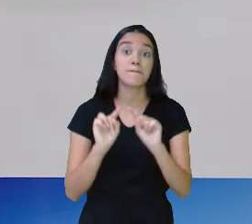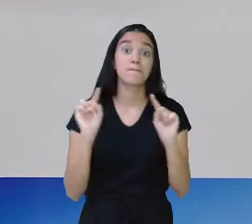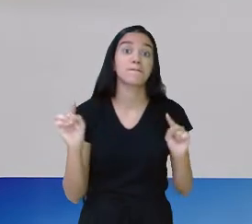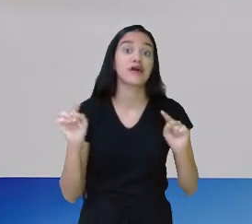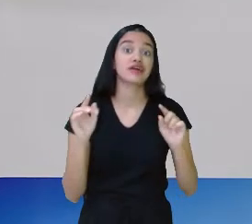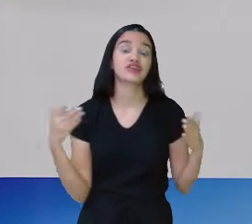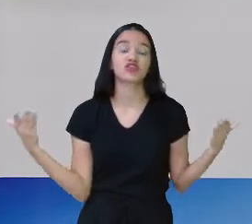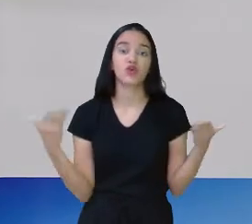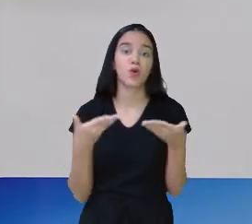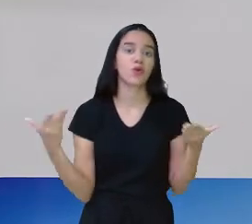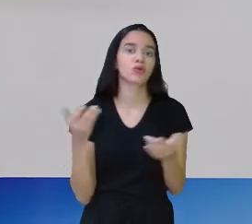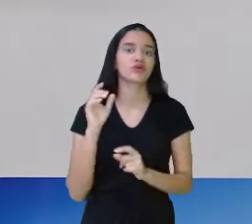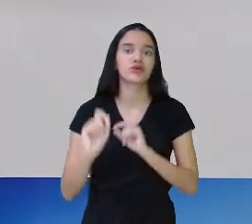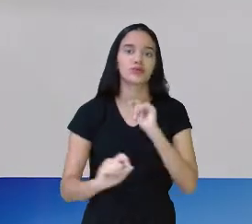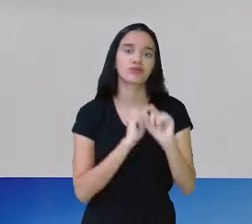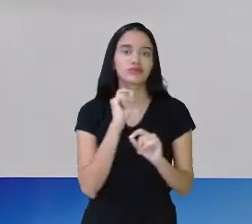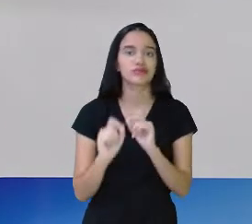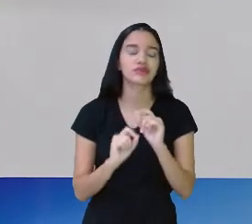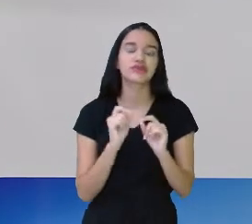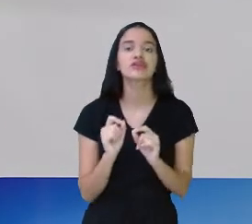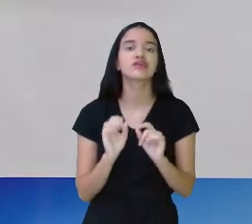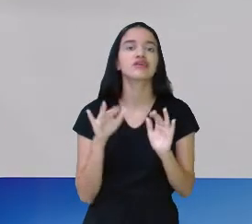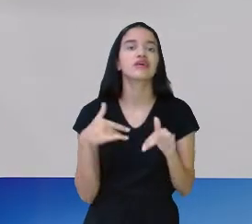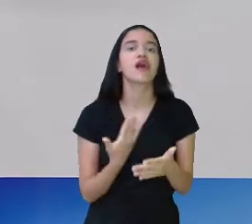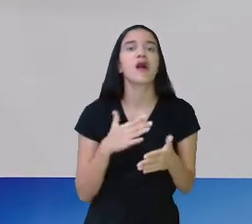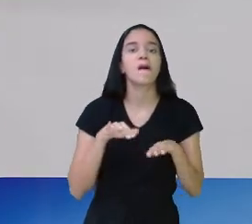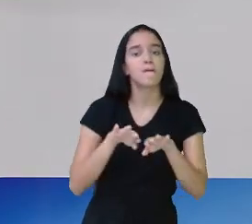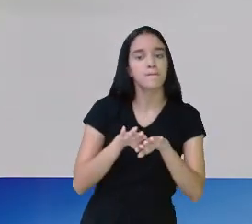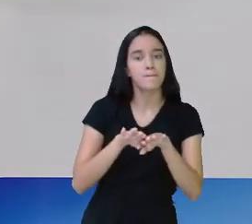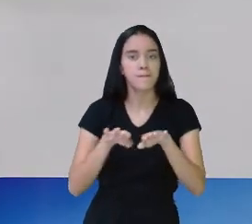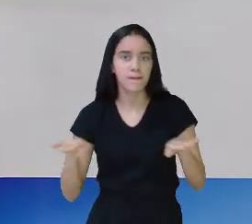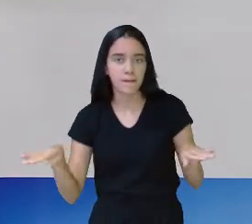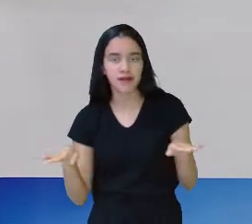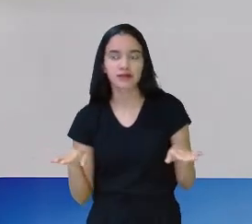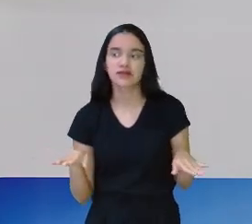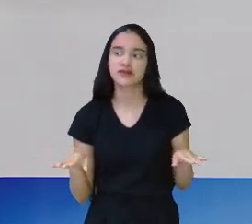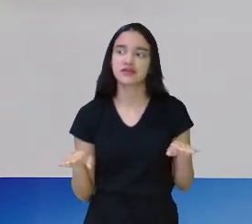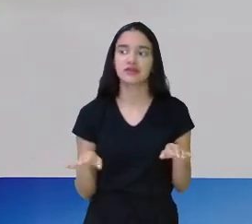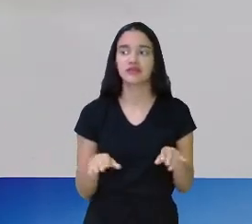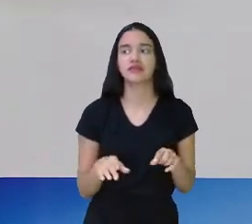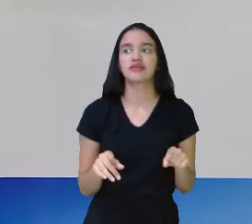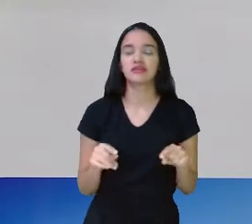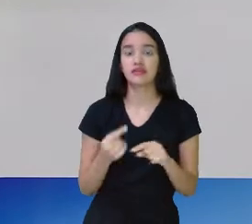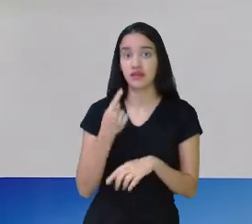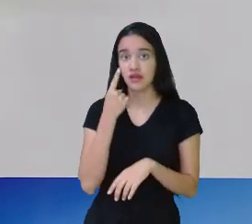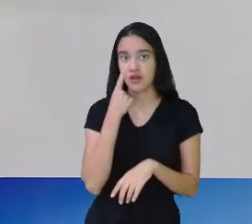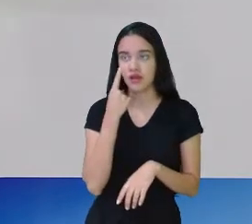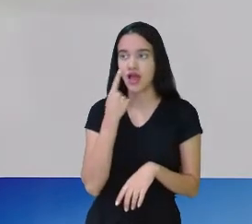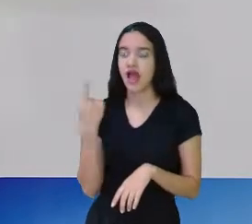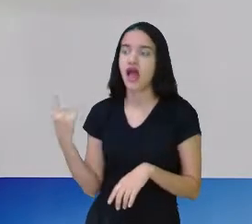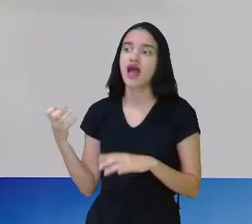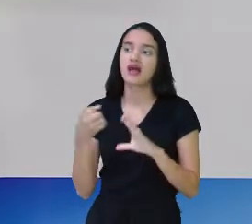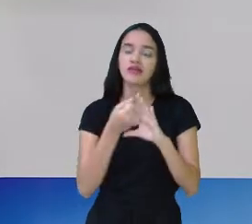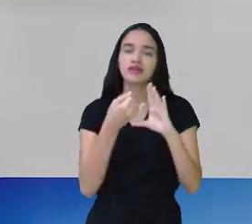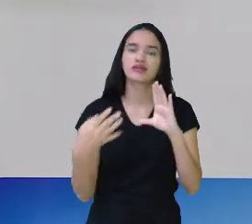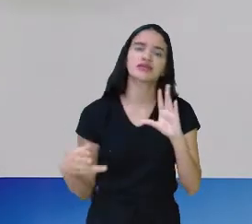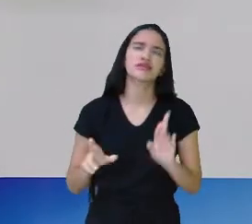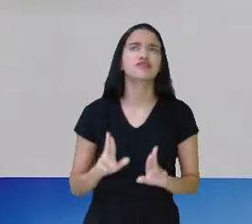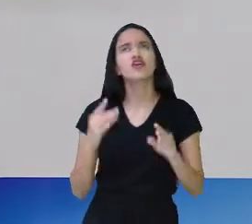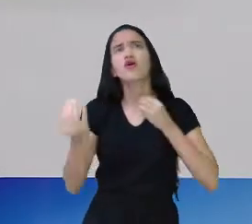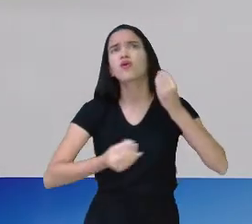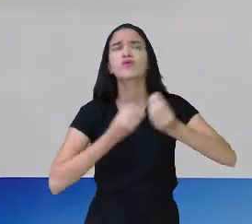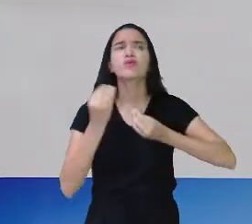aula de hoje é que são figuras planas nas suas diferentes características. Como